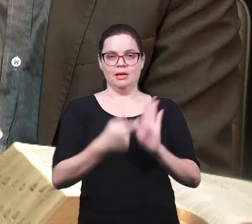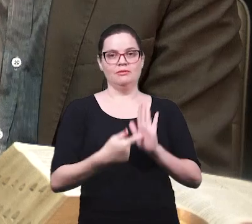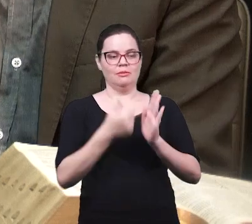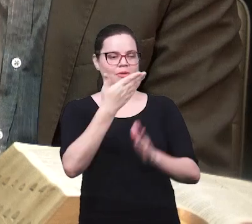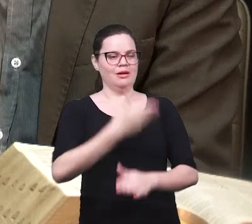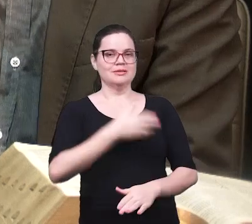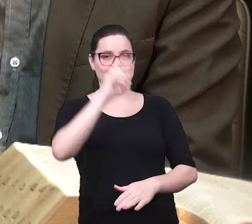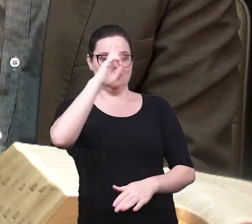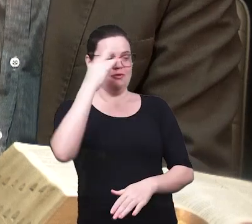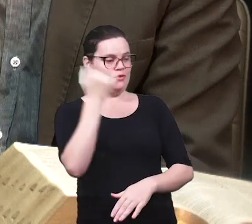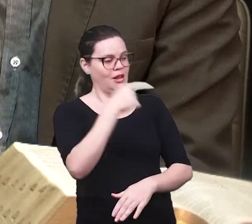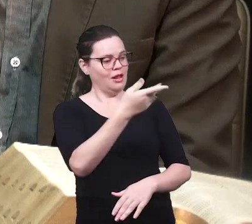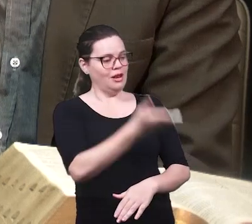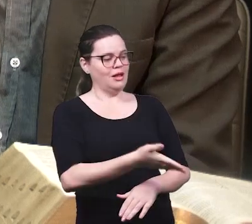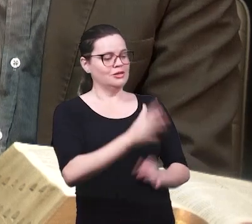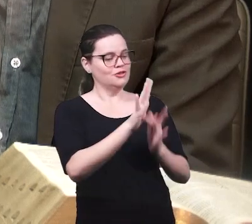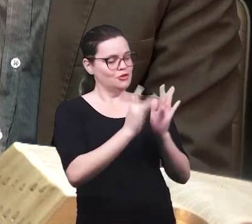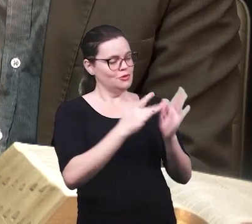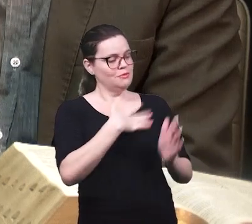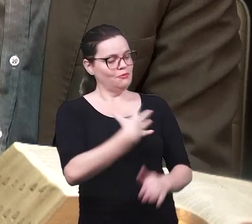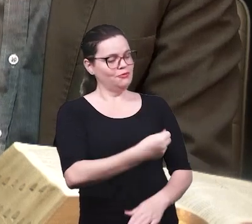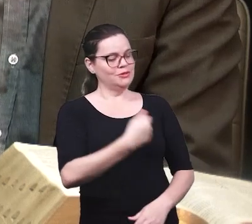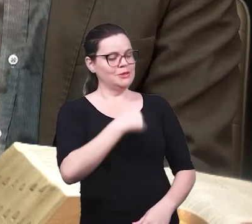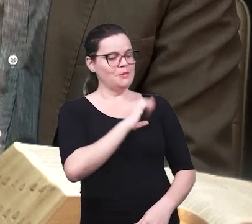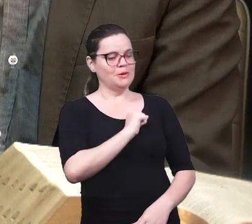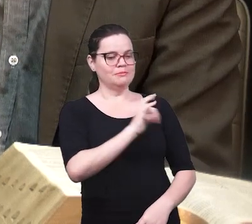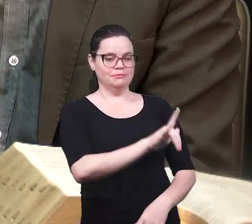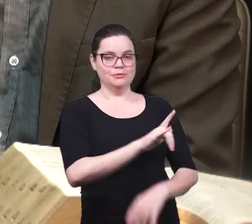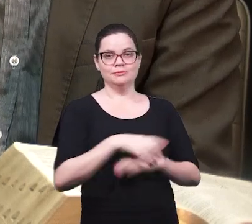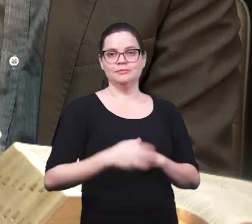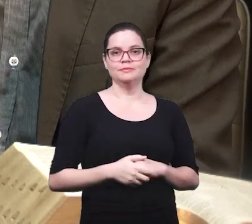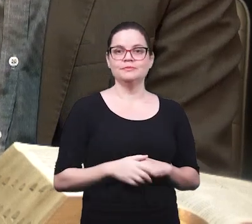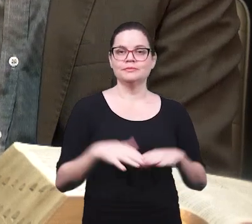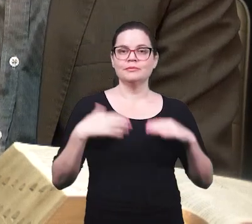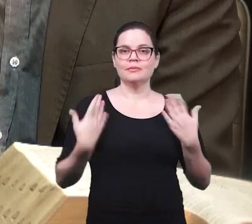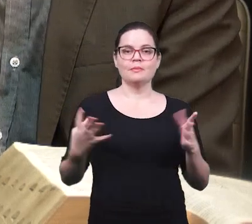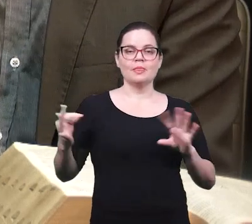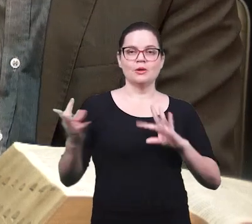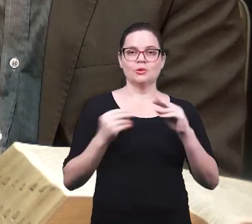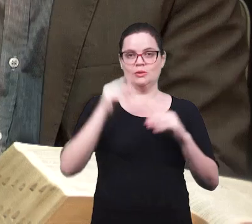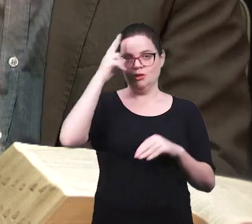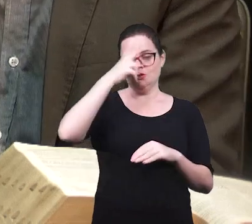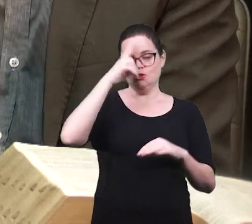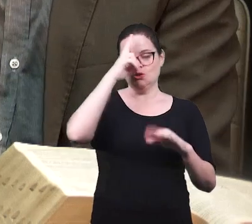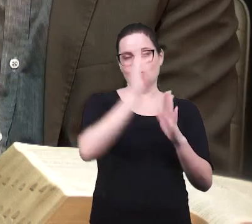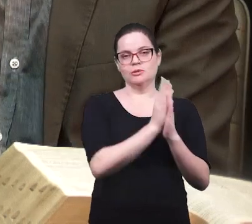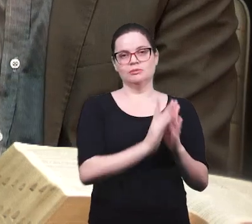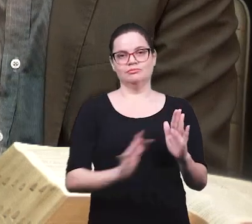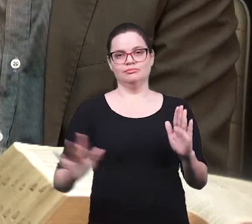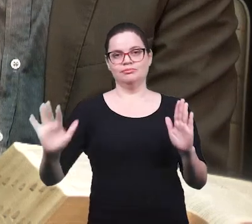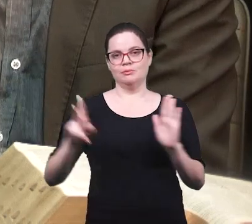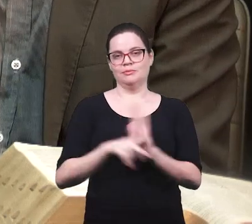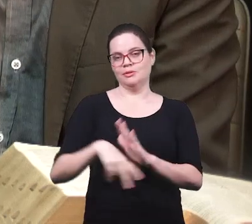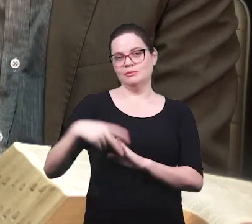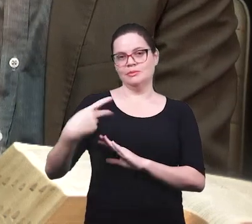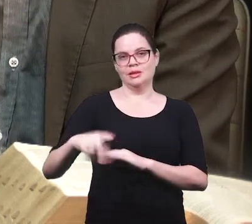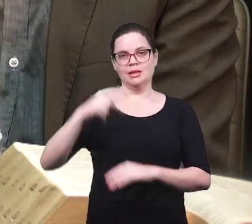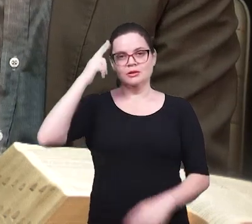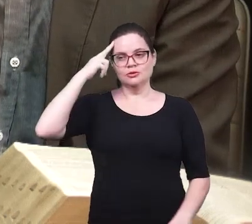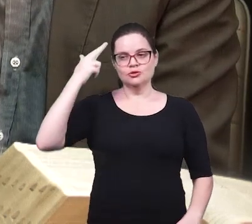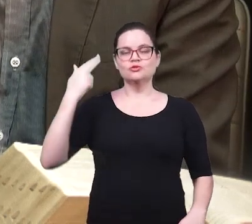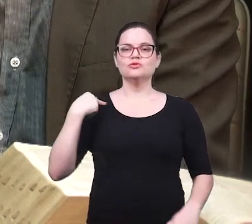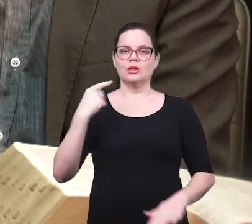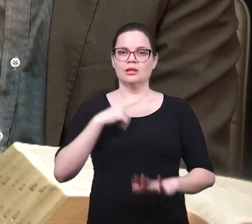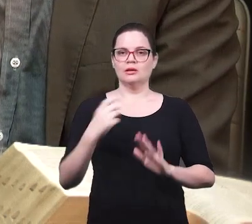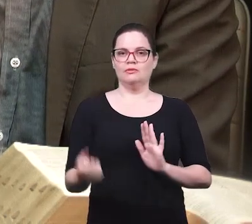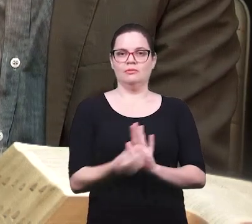filho amado, em quem me comprazo". Então nós vemos que desde toda a história de José, foi